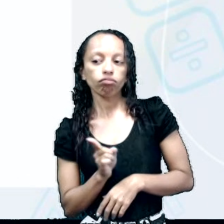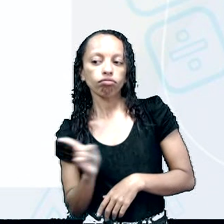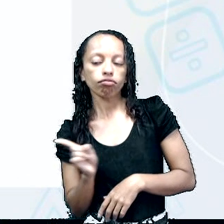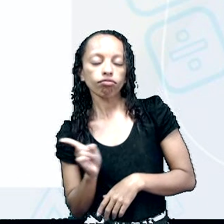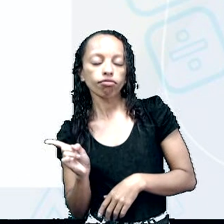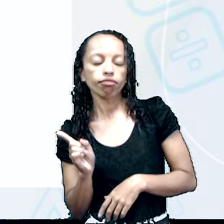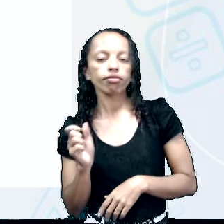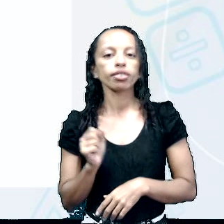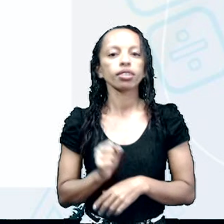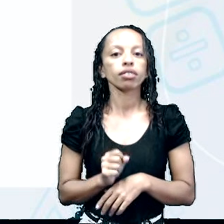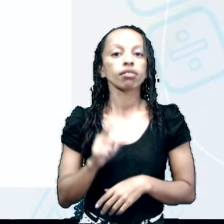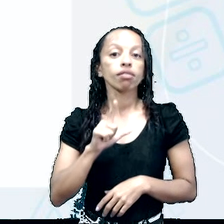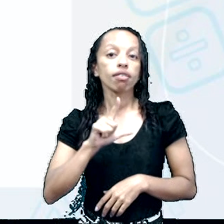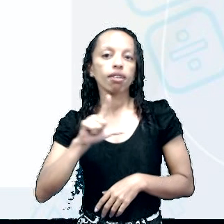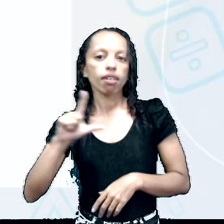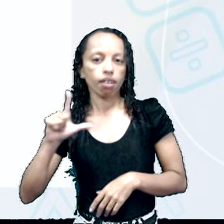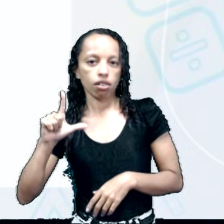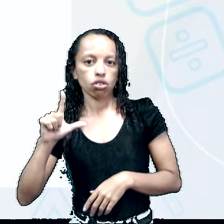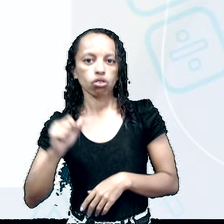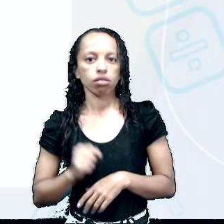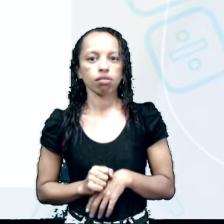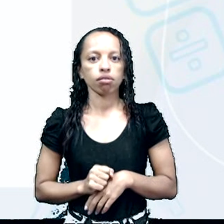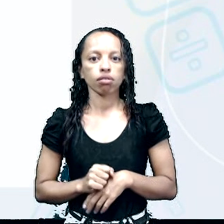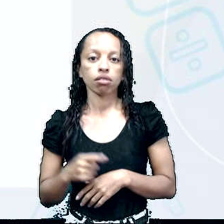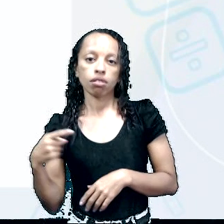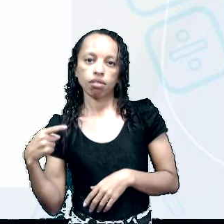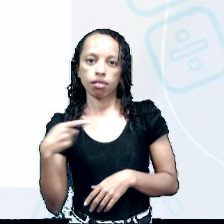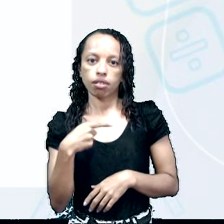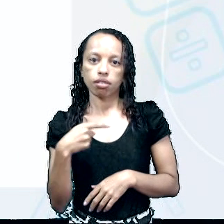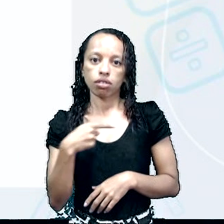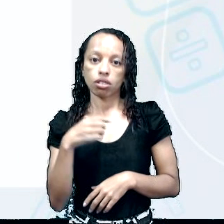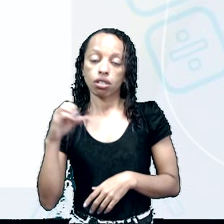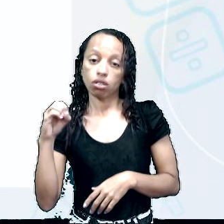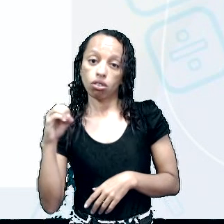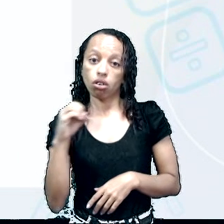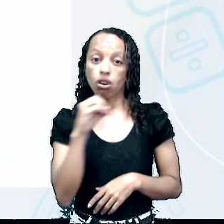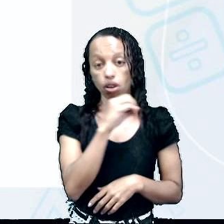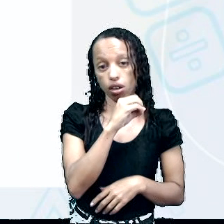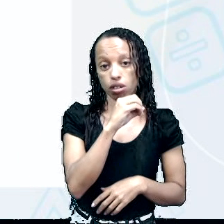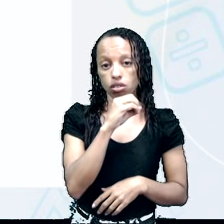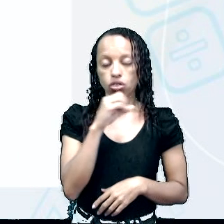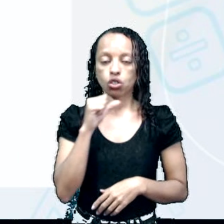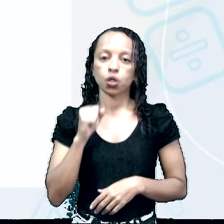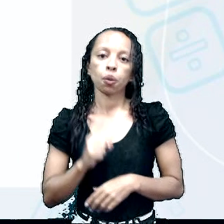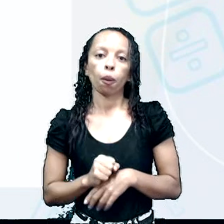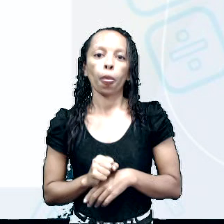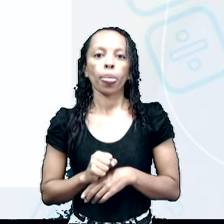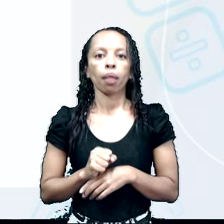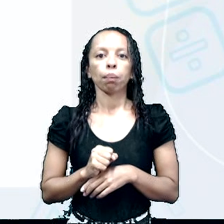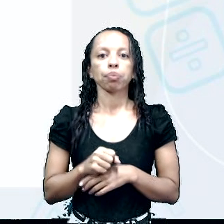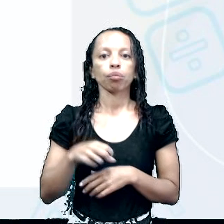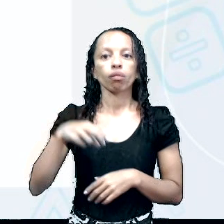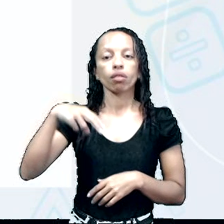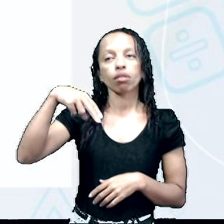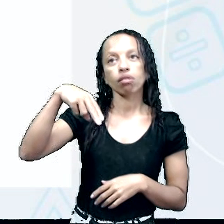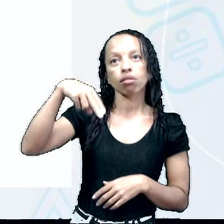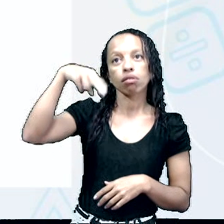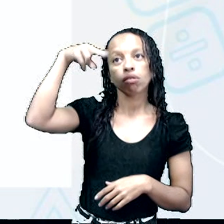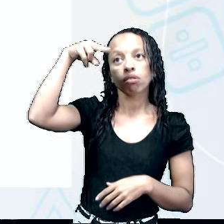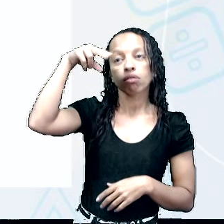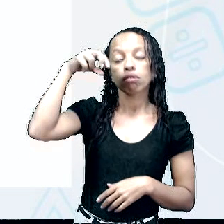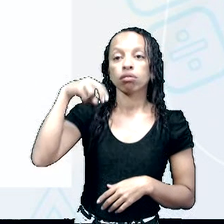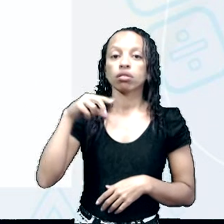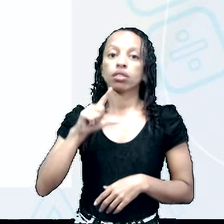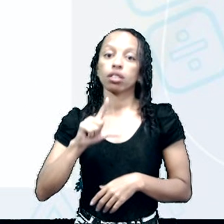você tá vendo aí leste do lado esquerdo Oeste entre o norte eo Leste nós